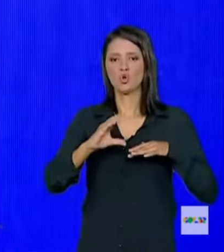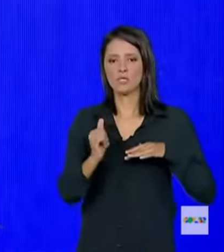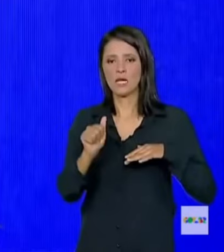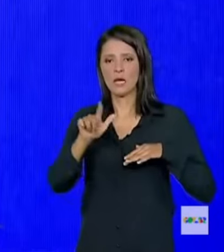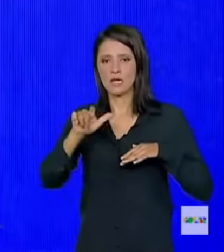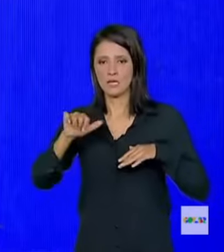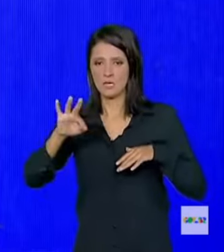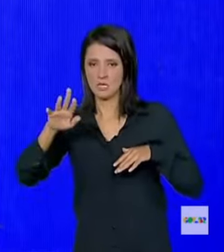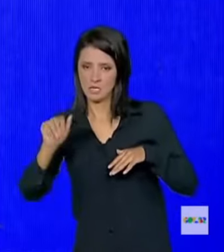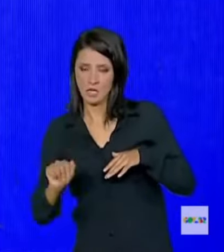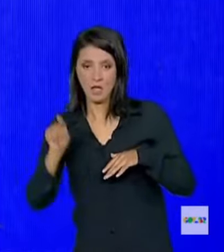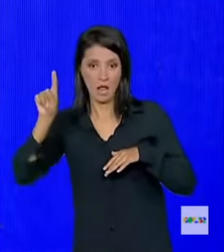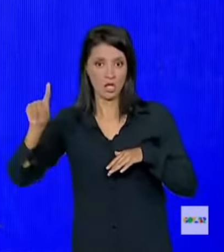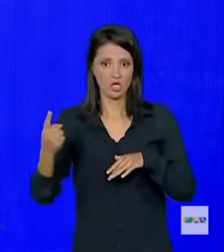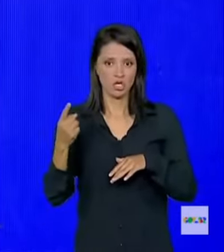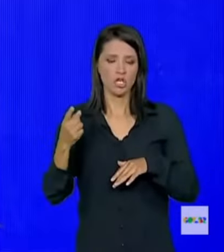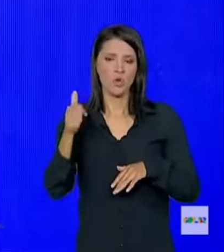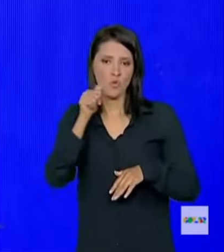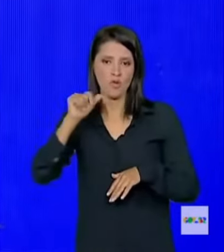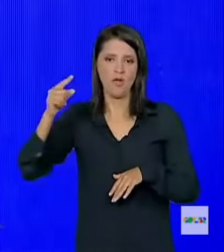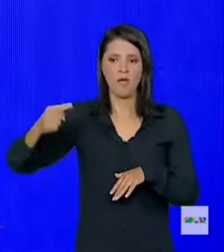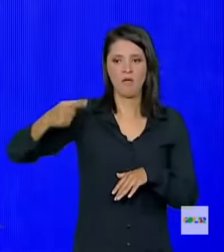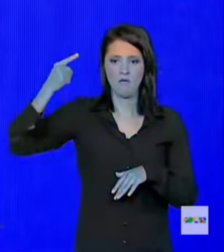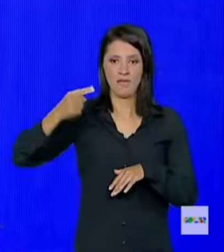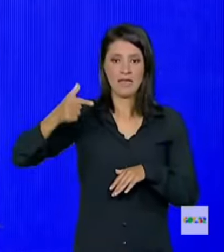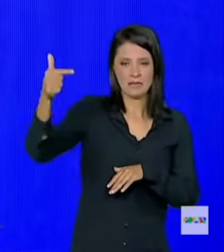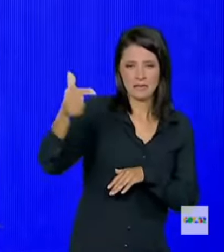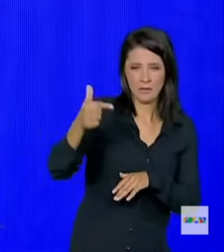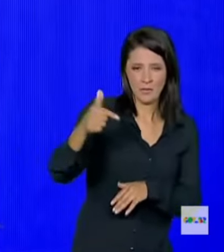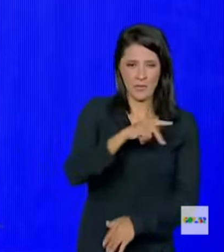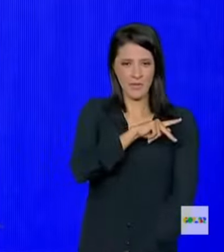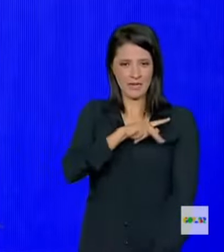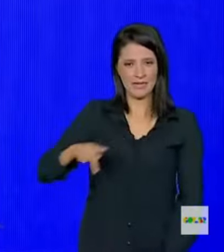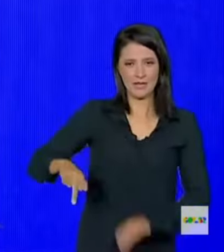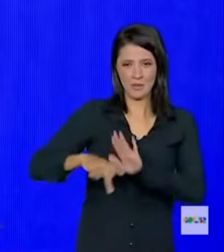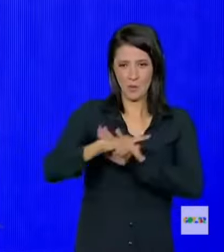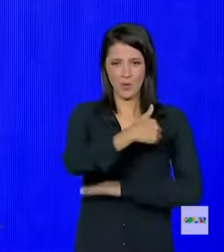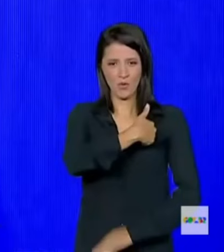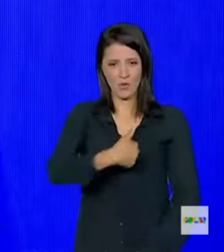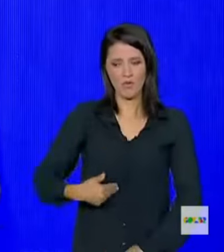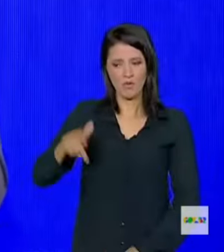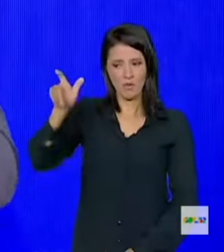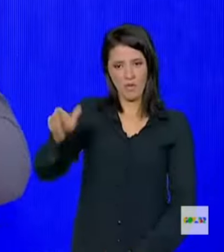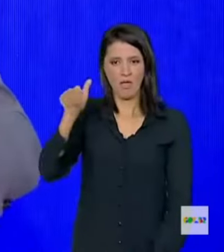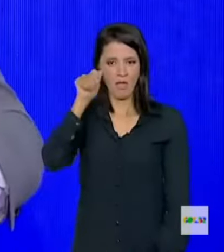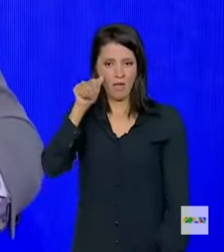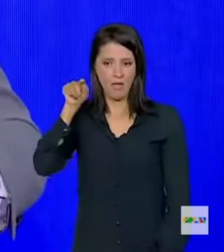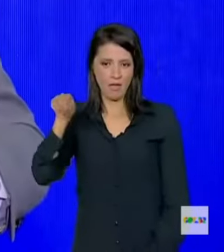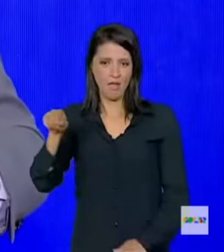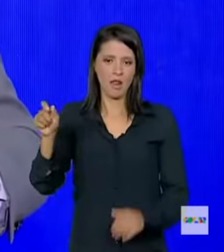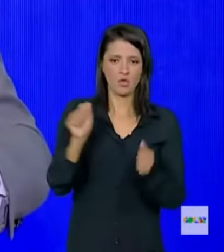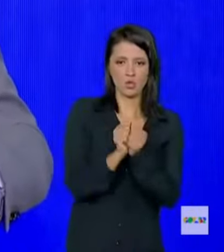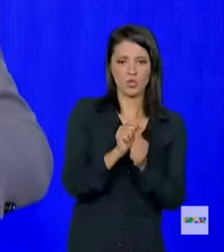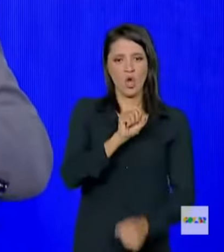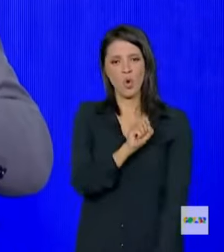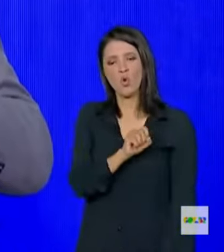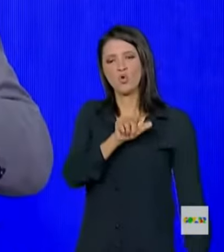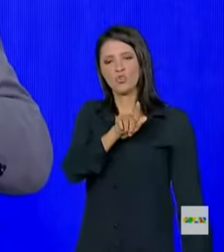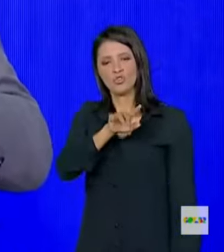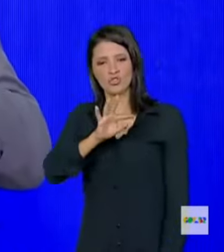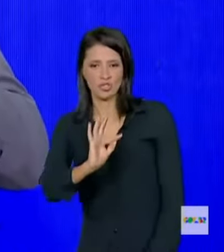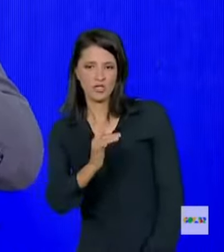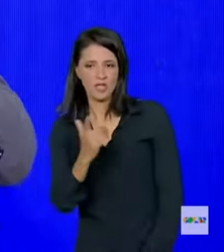uma advogada que era vice-presidenta do governo e ela, junto com a UGT e as